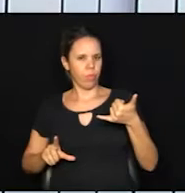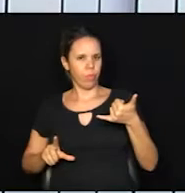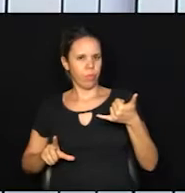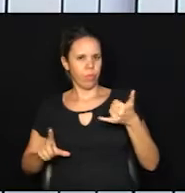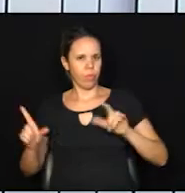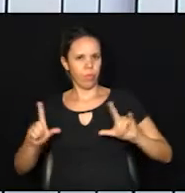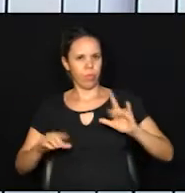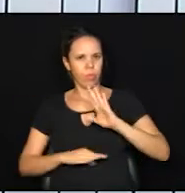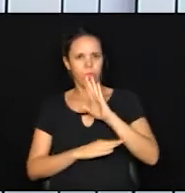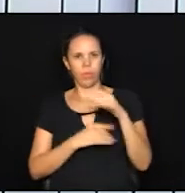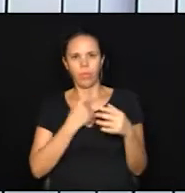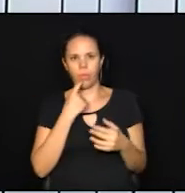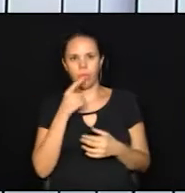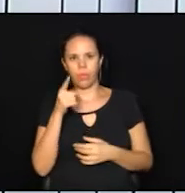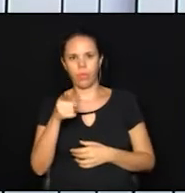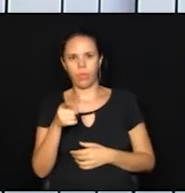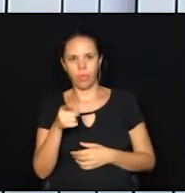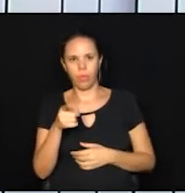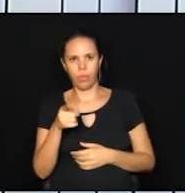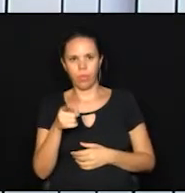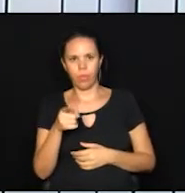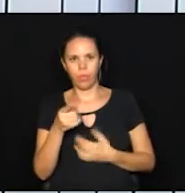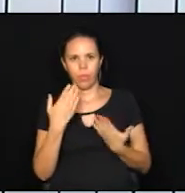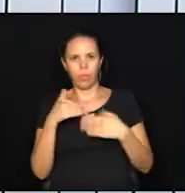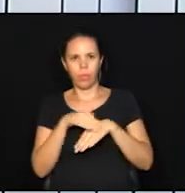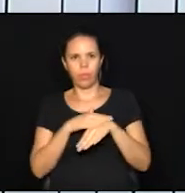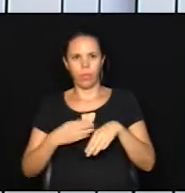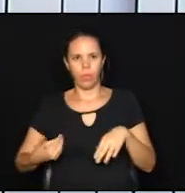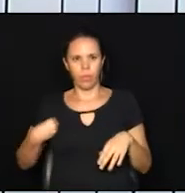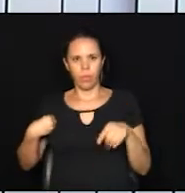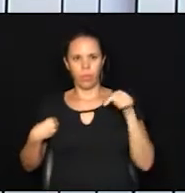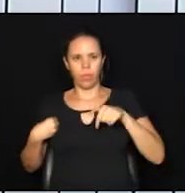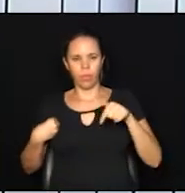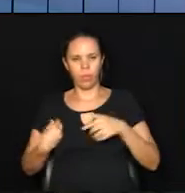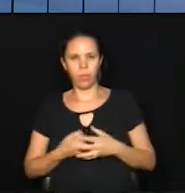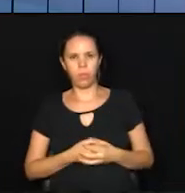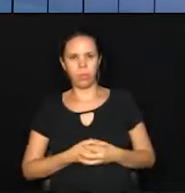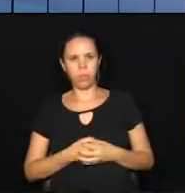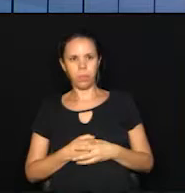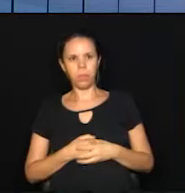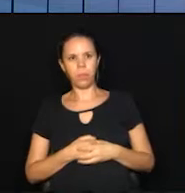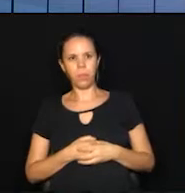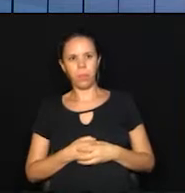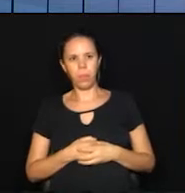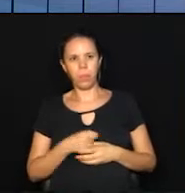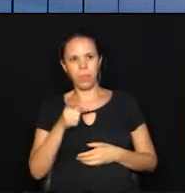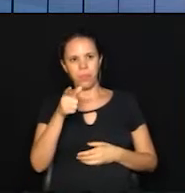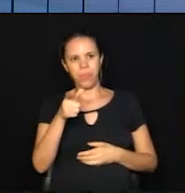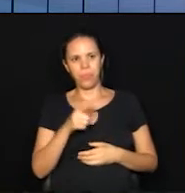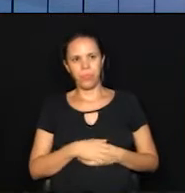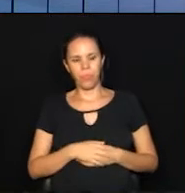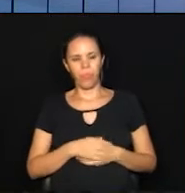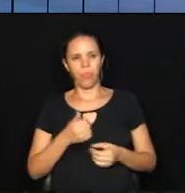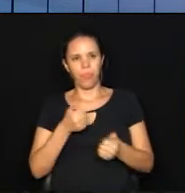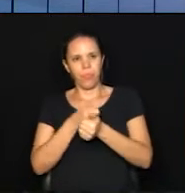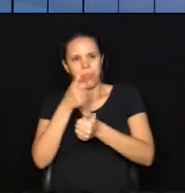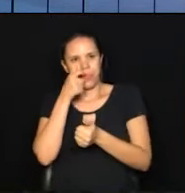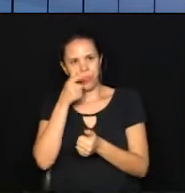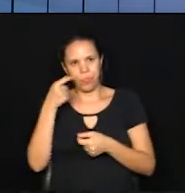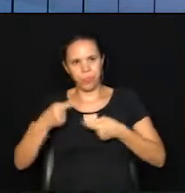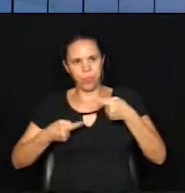WhatsApp TV Câmara Campinas. Você clica e a gente conversa ao vivo. Você que estava acompanhando